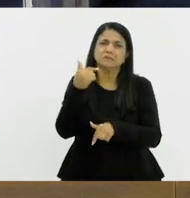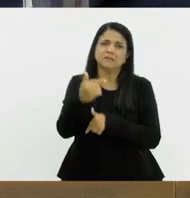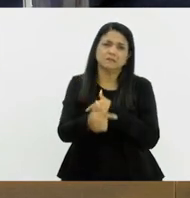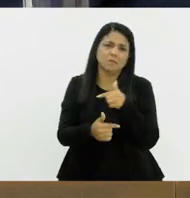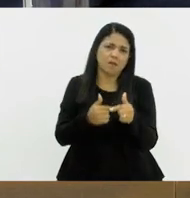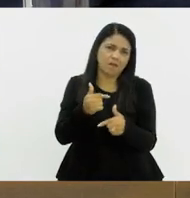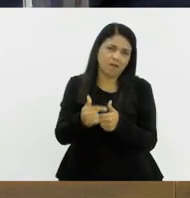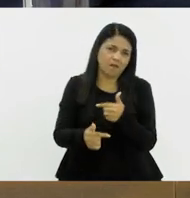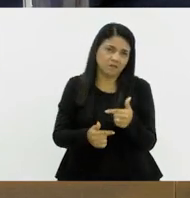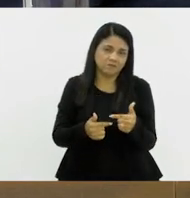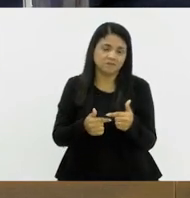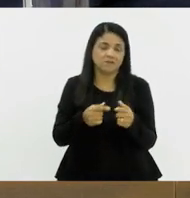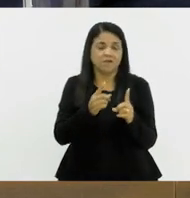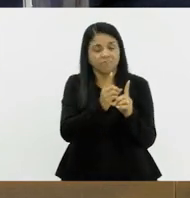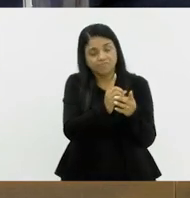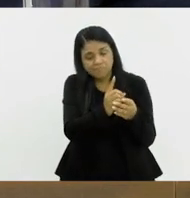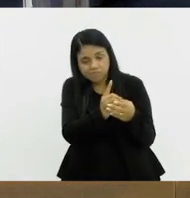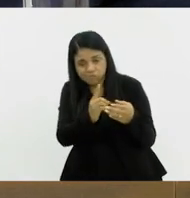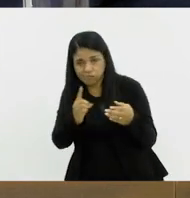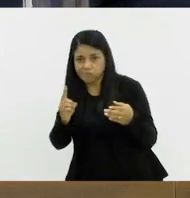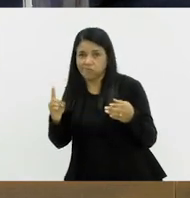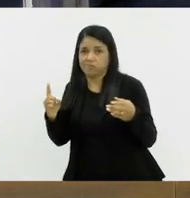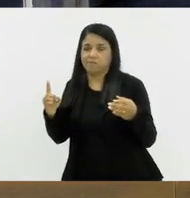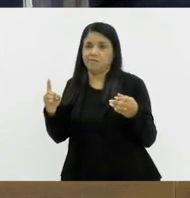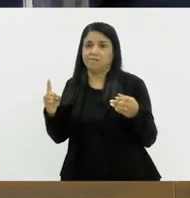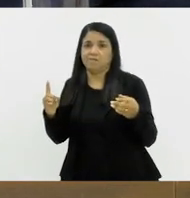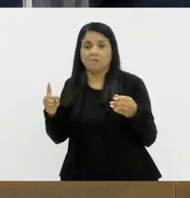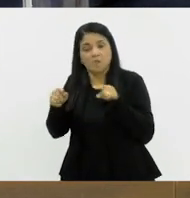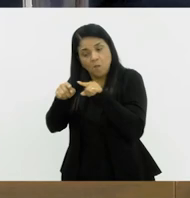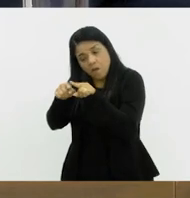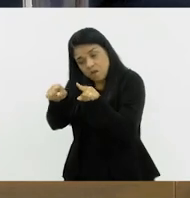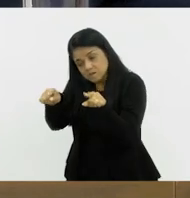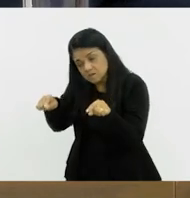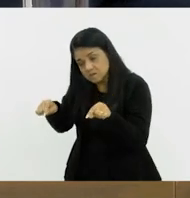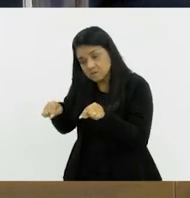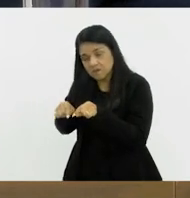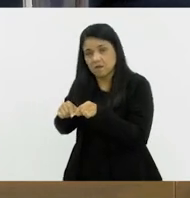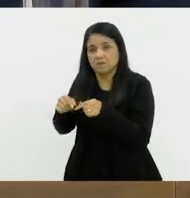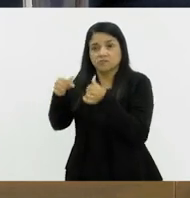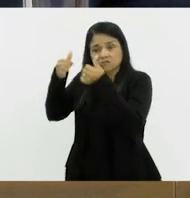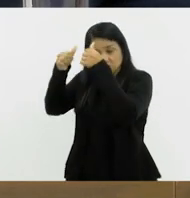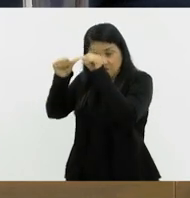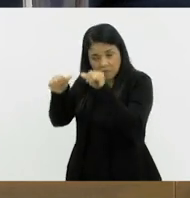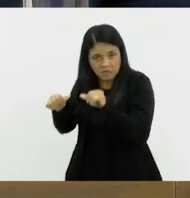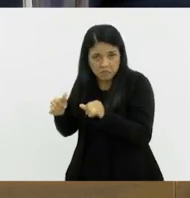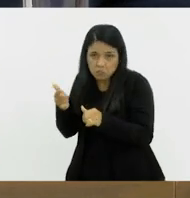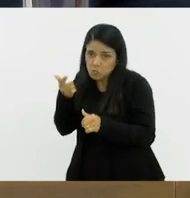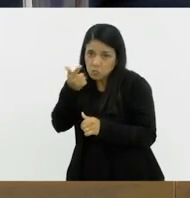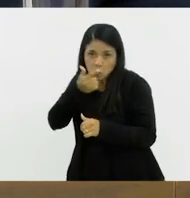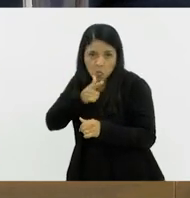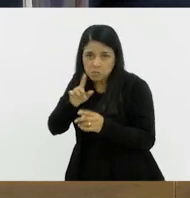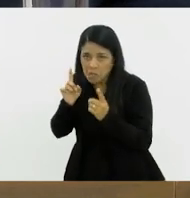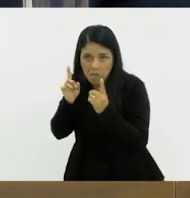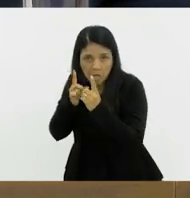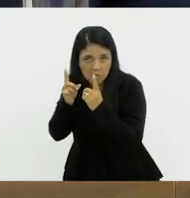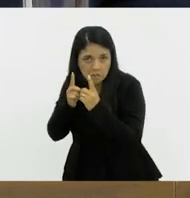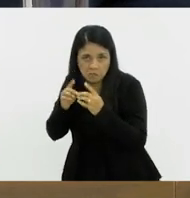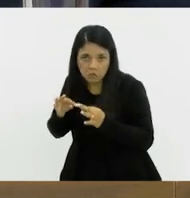ele vai ficar lá em isolamento, que tem uma sala de triagem que não dá conta de atender,